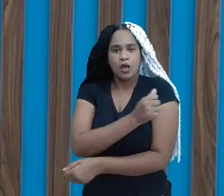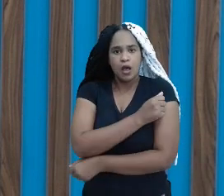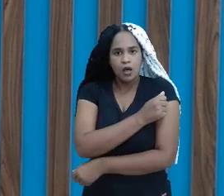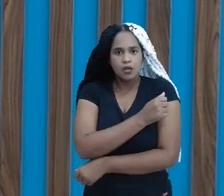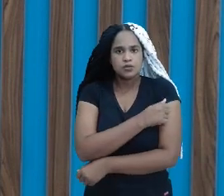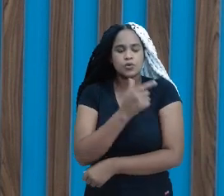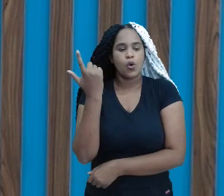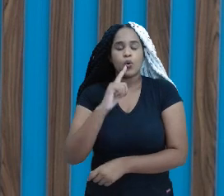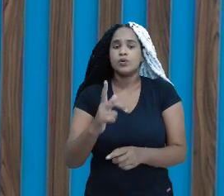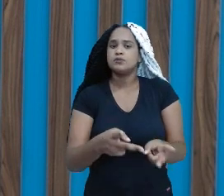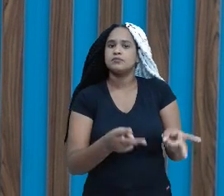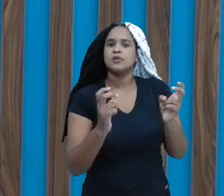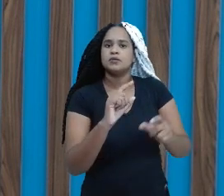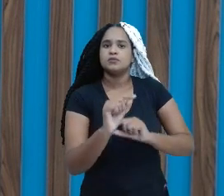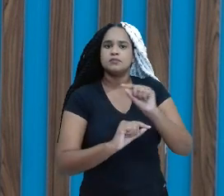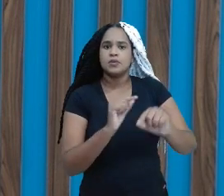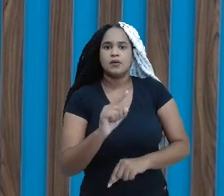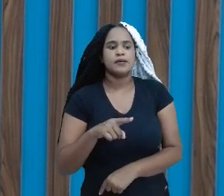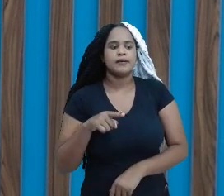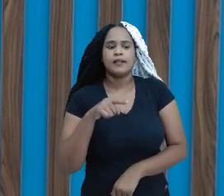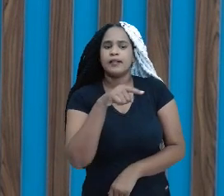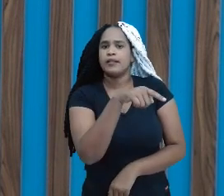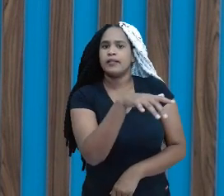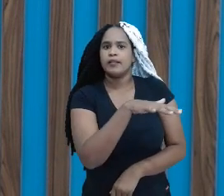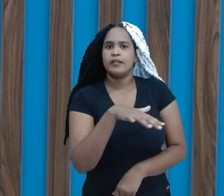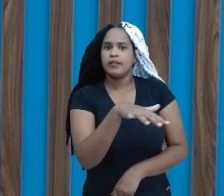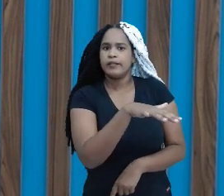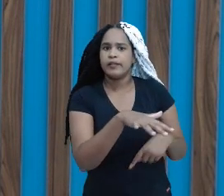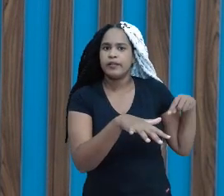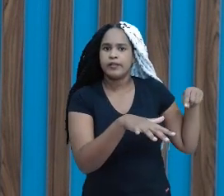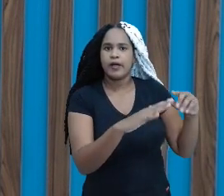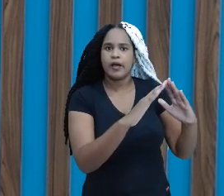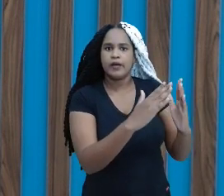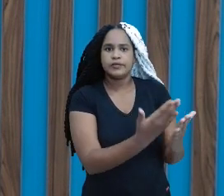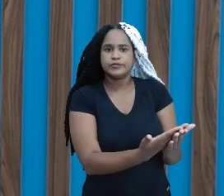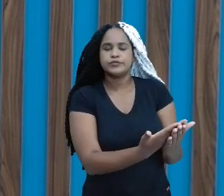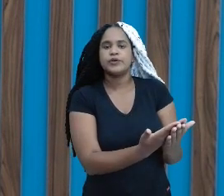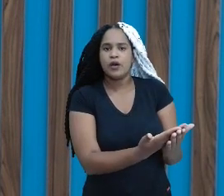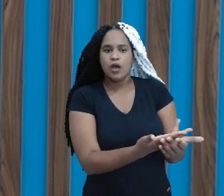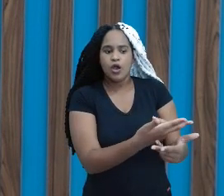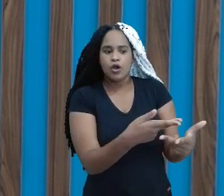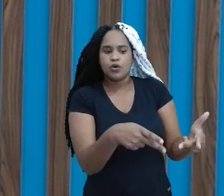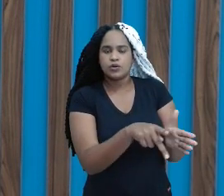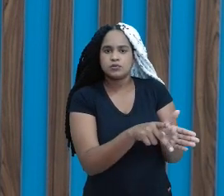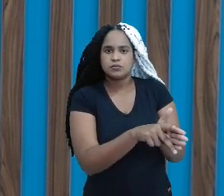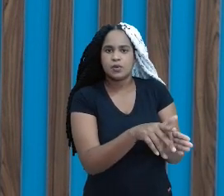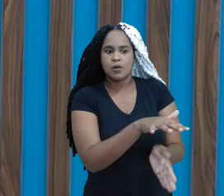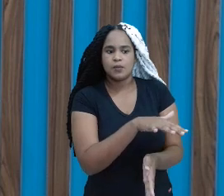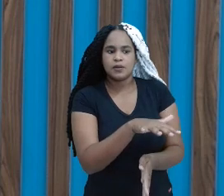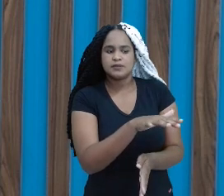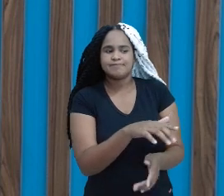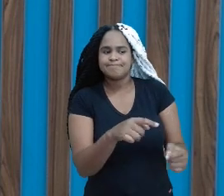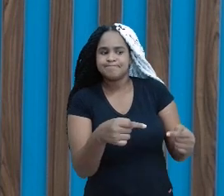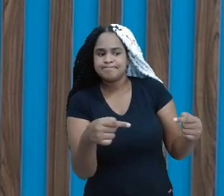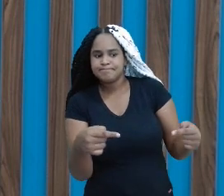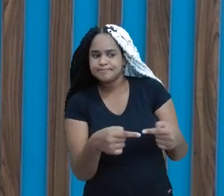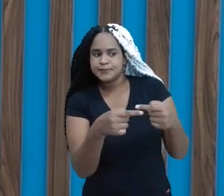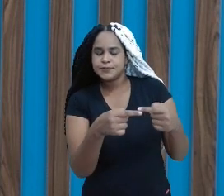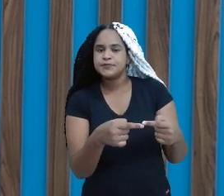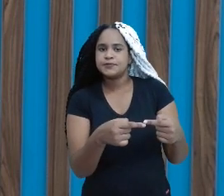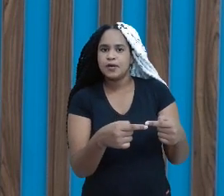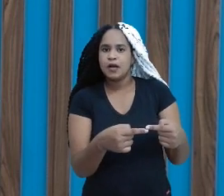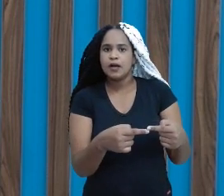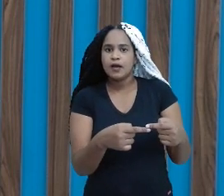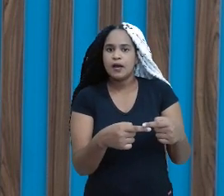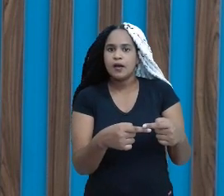ela possa perceber que o que está sendo pensado para ele, o que está sendo selecionado para ele, é coerente com o nível